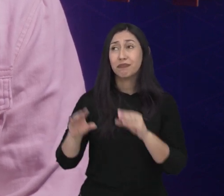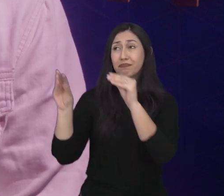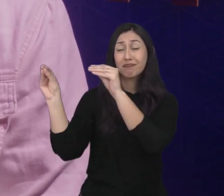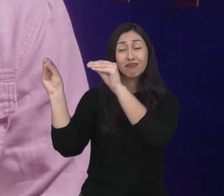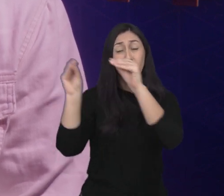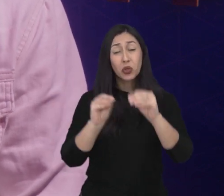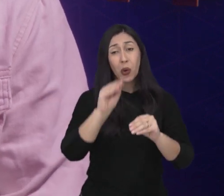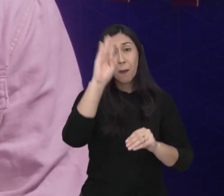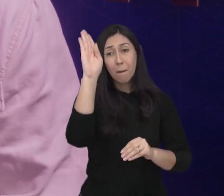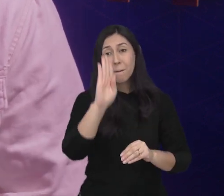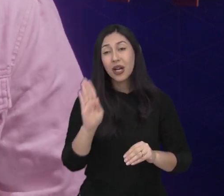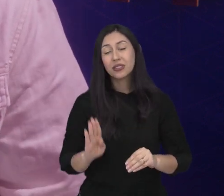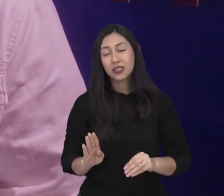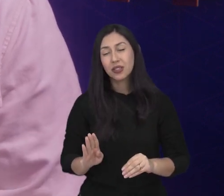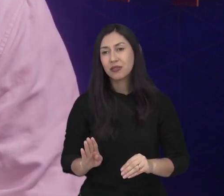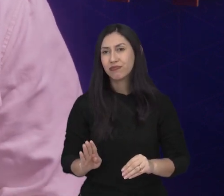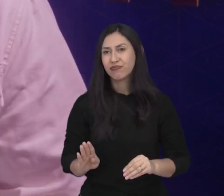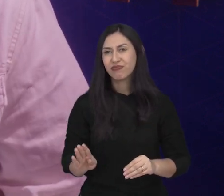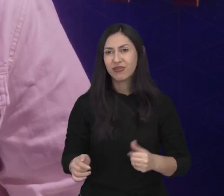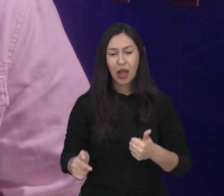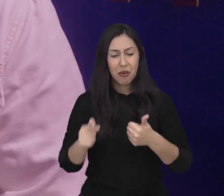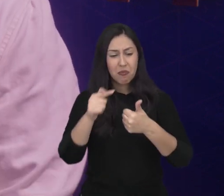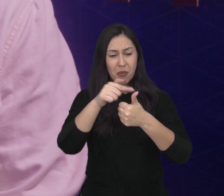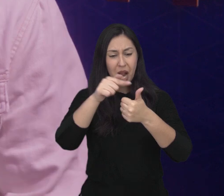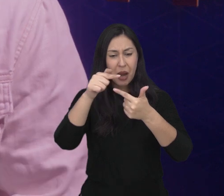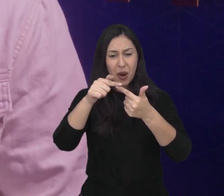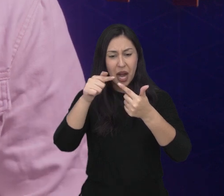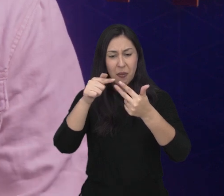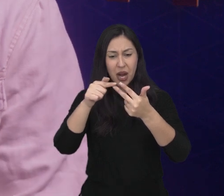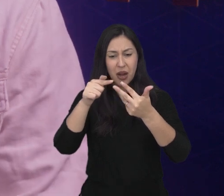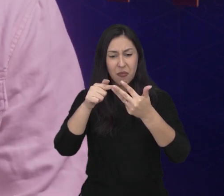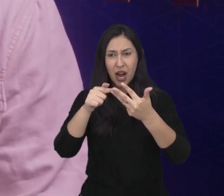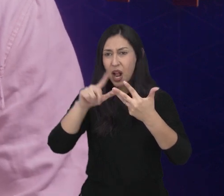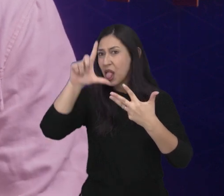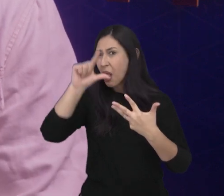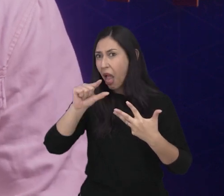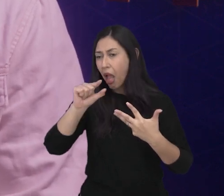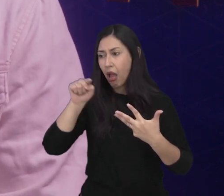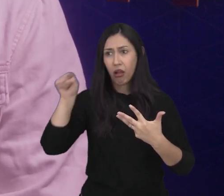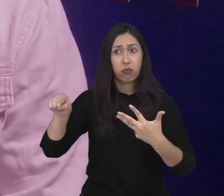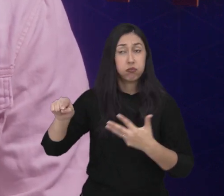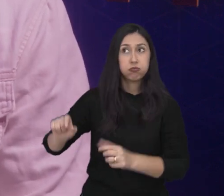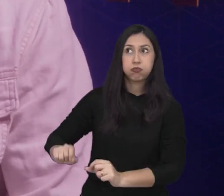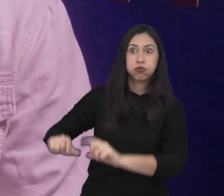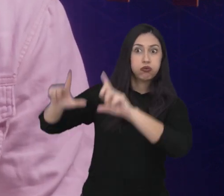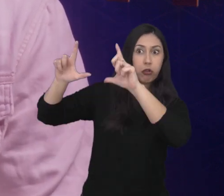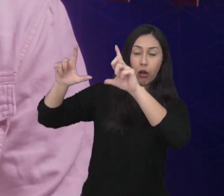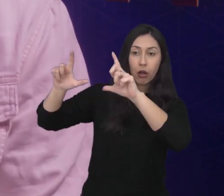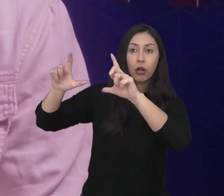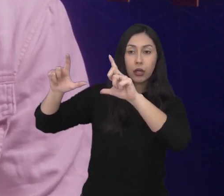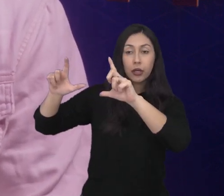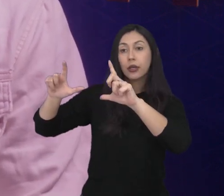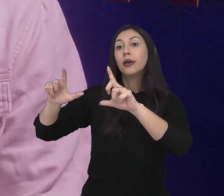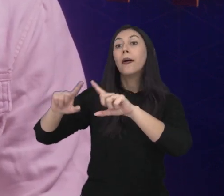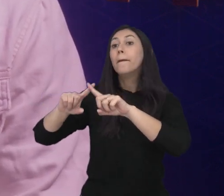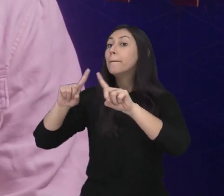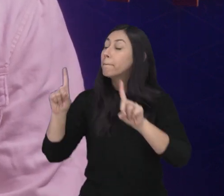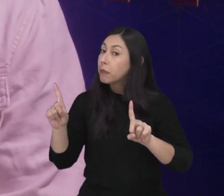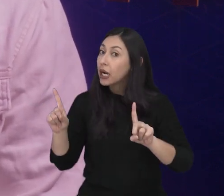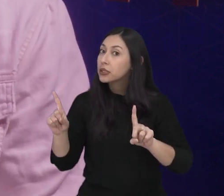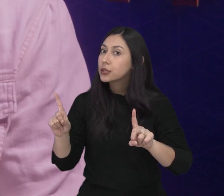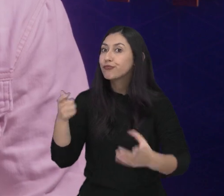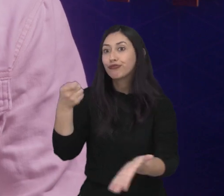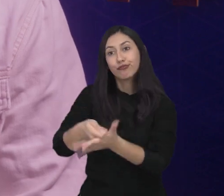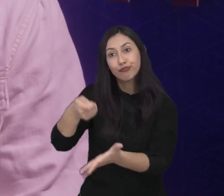que veio para o Brasil, mais que os alemães, mais que os japoneses, mais que todos os outros. É a população africana no Brasil que foi